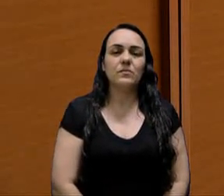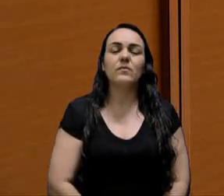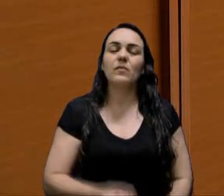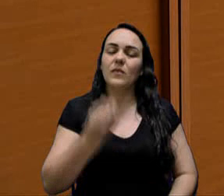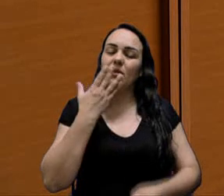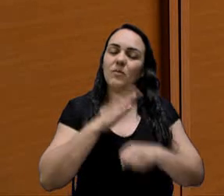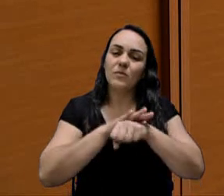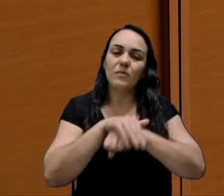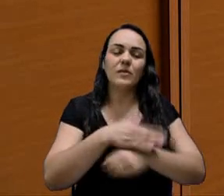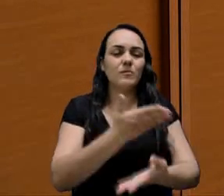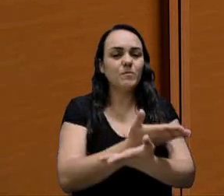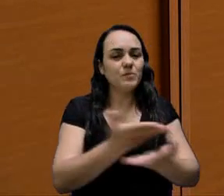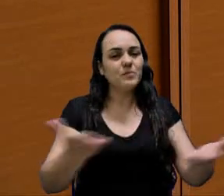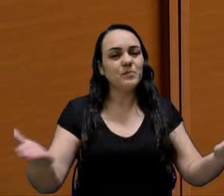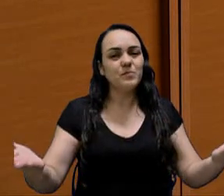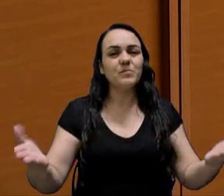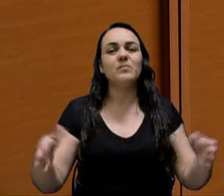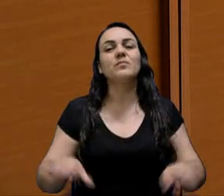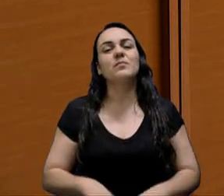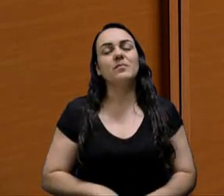Boa noite a todas e a todos.